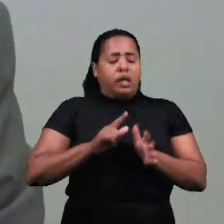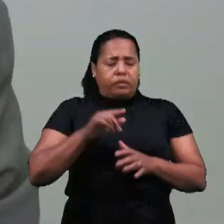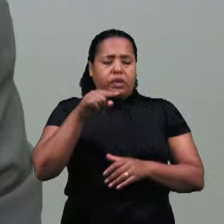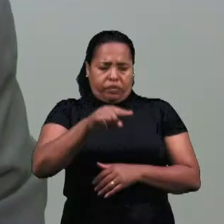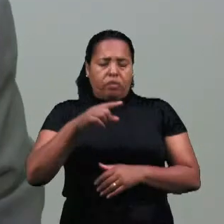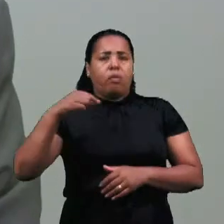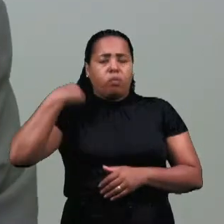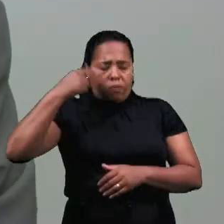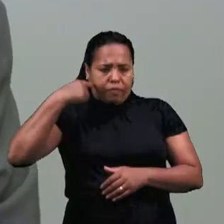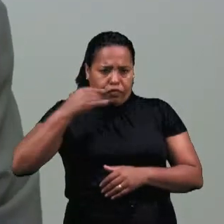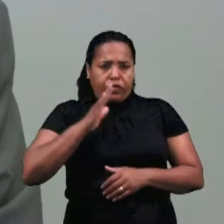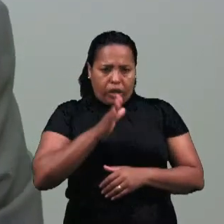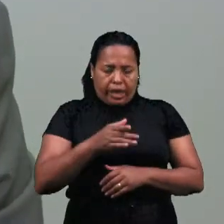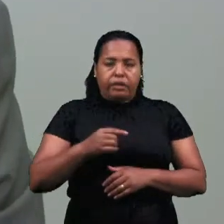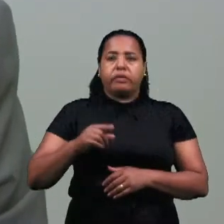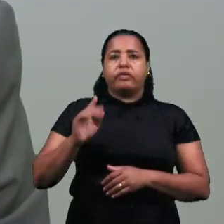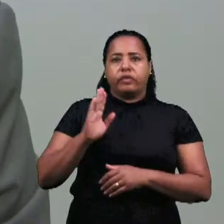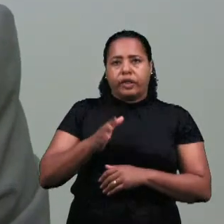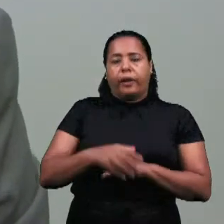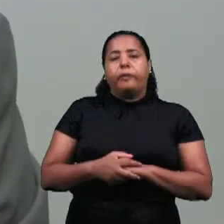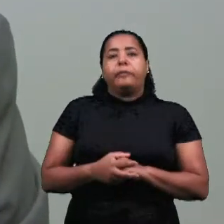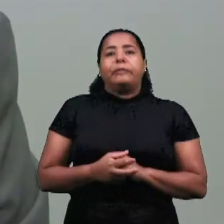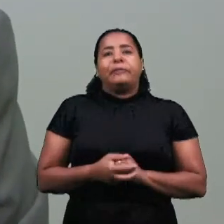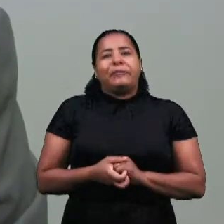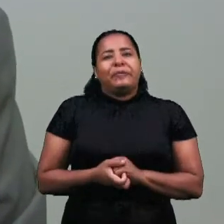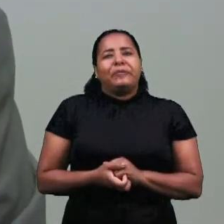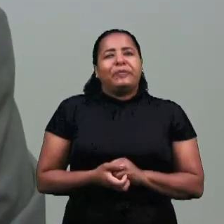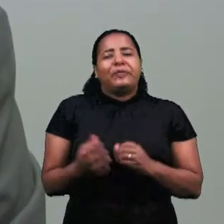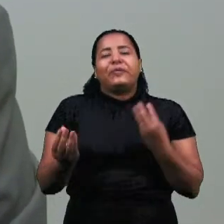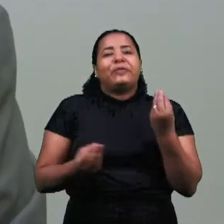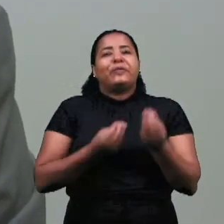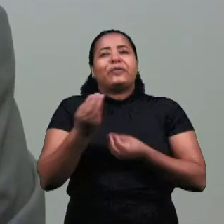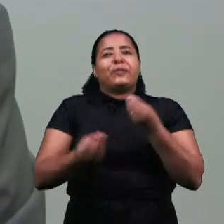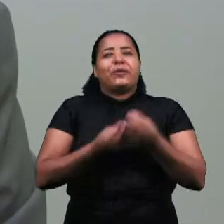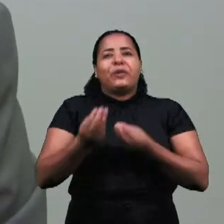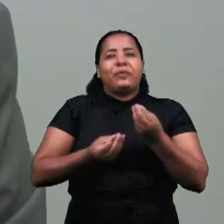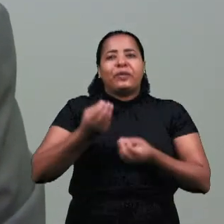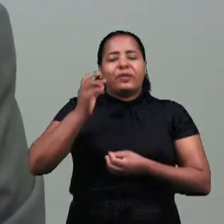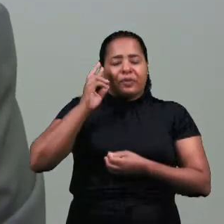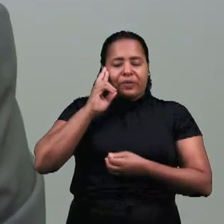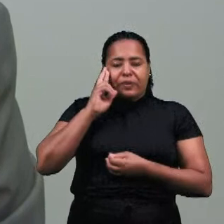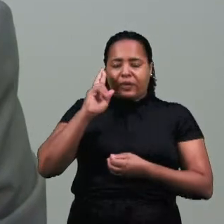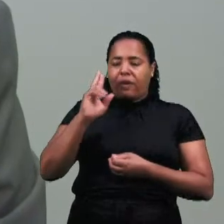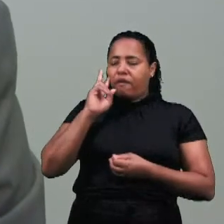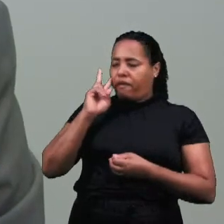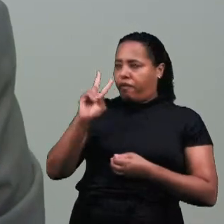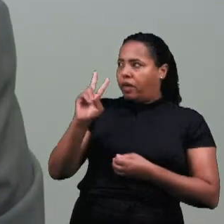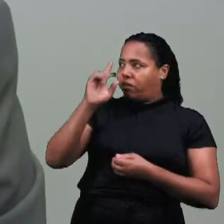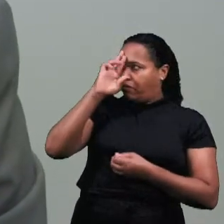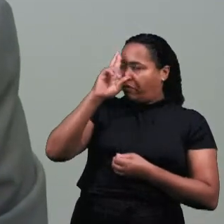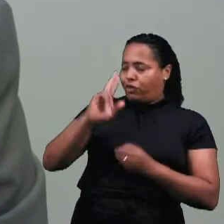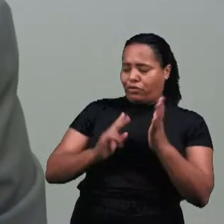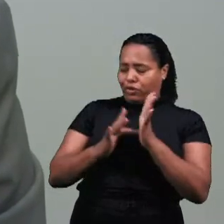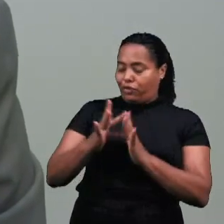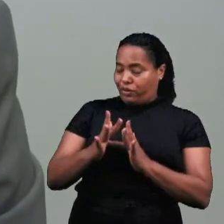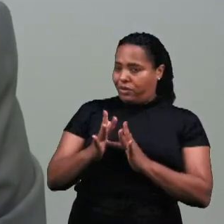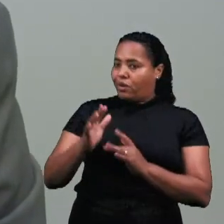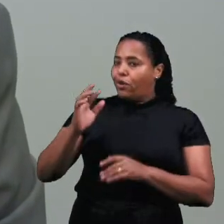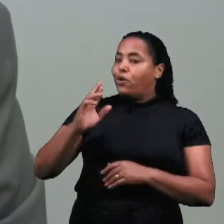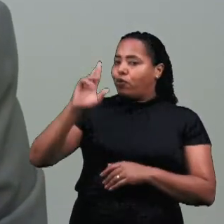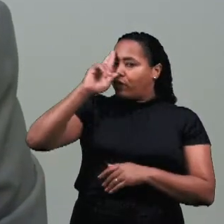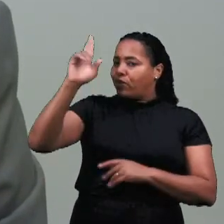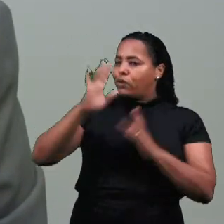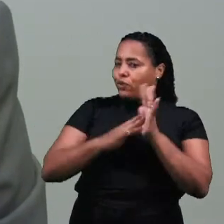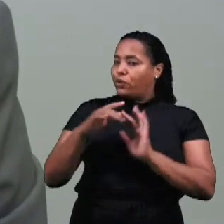Como nós falamos, e o senhor está testando aqui. Como é que é o senhor, olhando o senhor Jesus, porque o senhor Jesus, ele é o nosso advogado. É